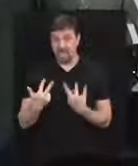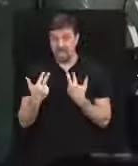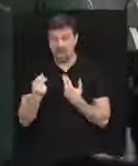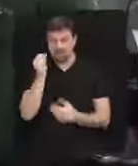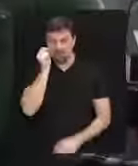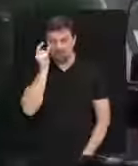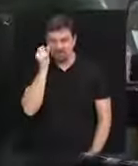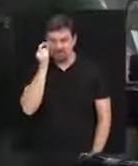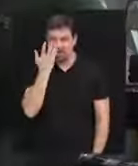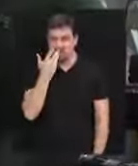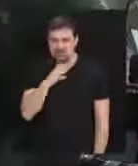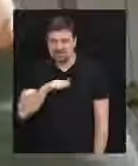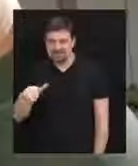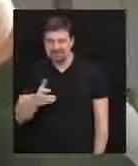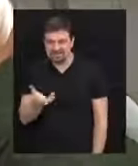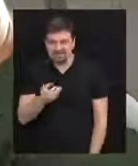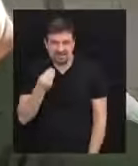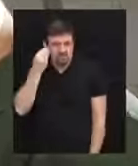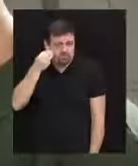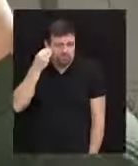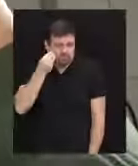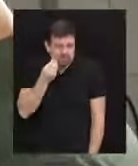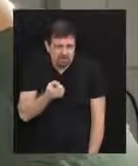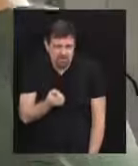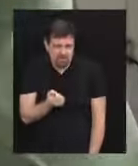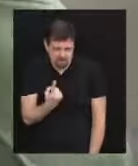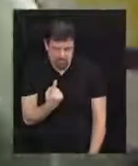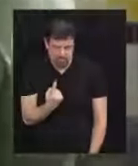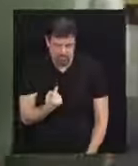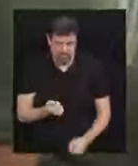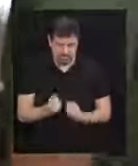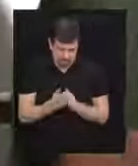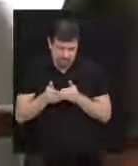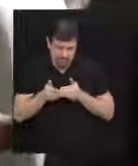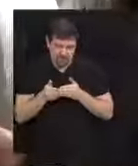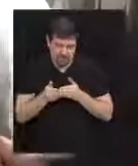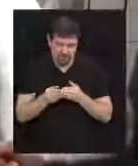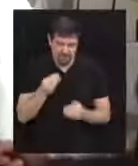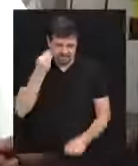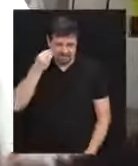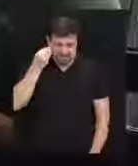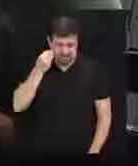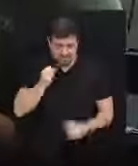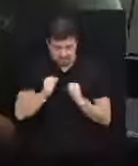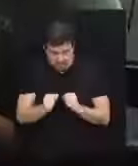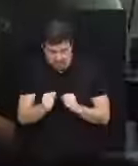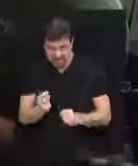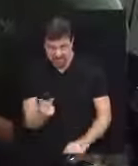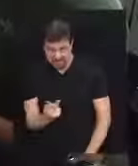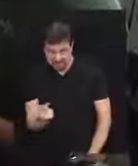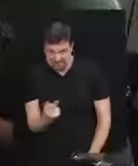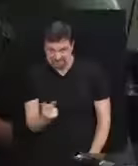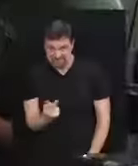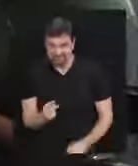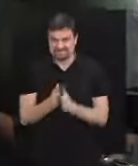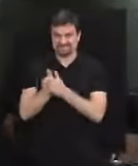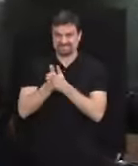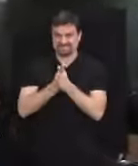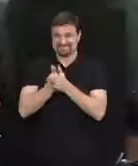gente é criança assim? Vem cá. Posso aumentar um pouquinho? Vou poder comer as duas? Pode sim. Aí nós temos